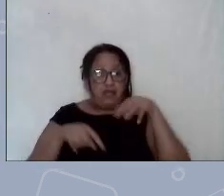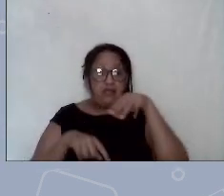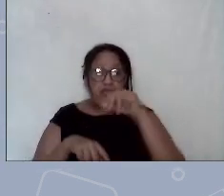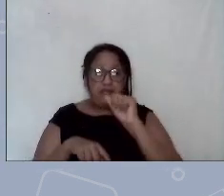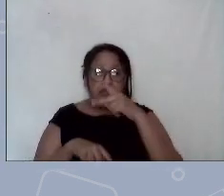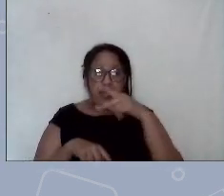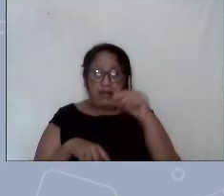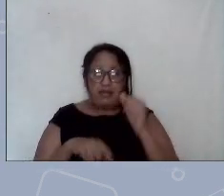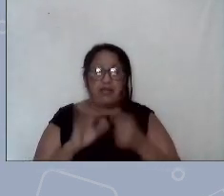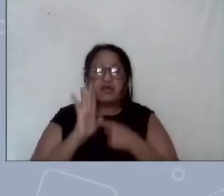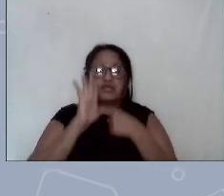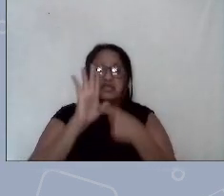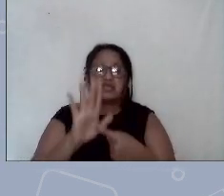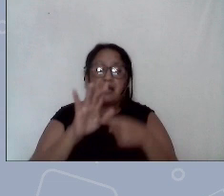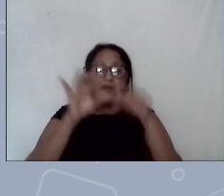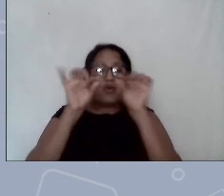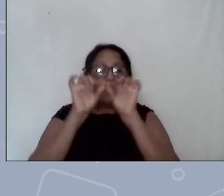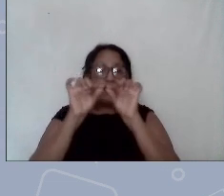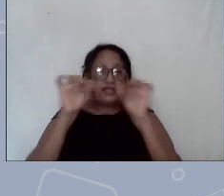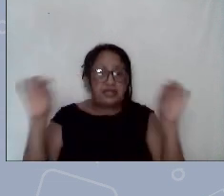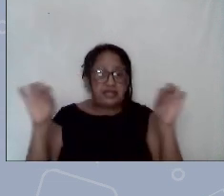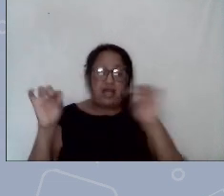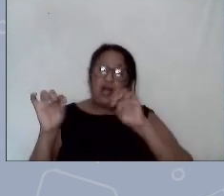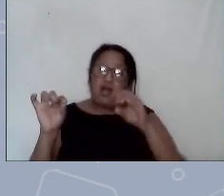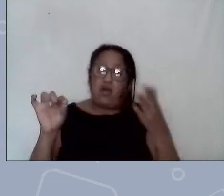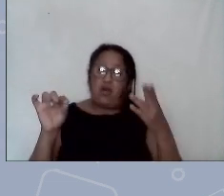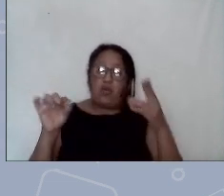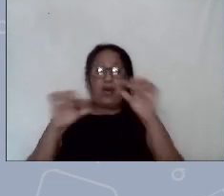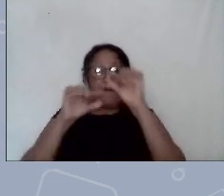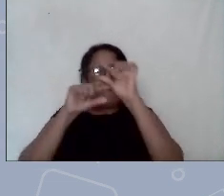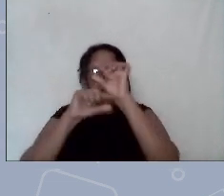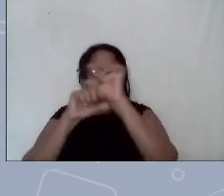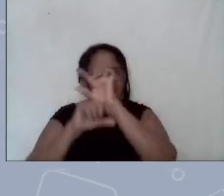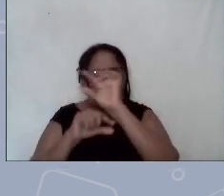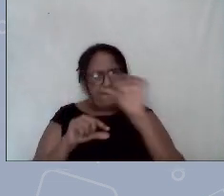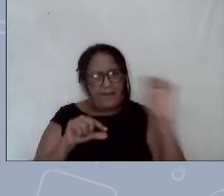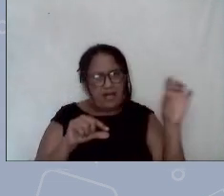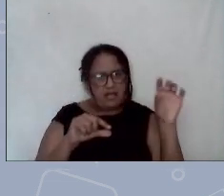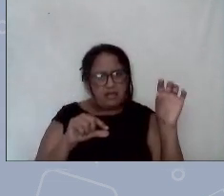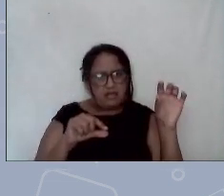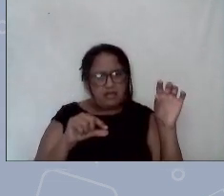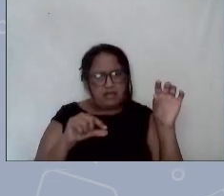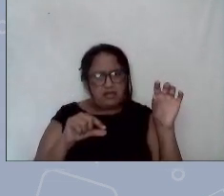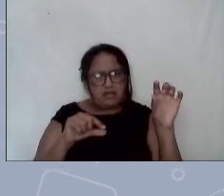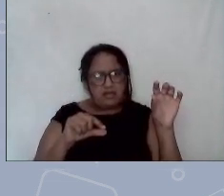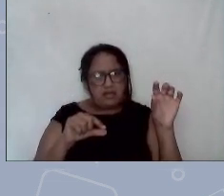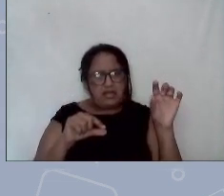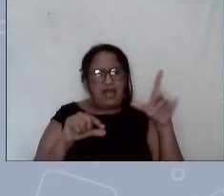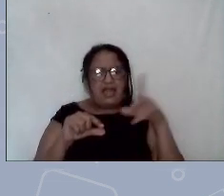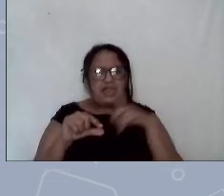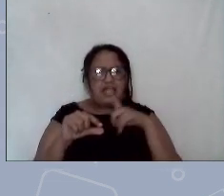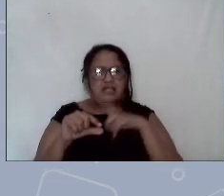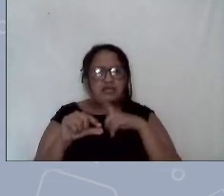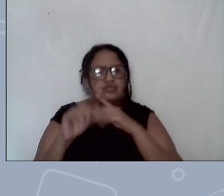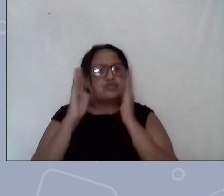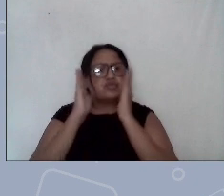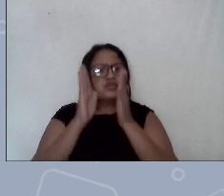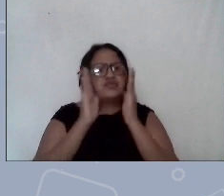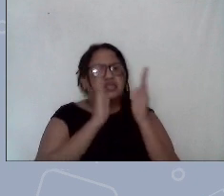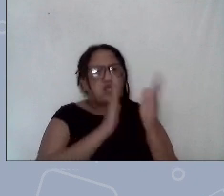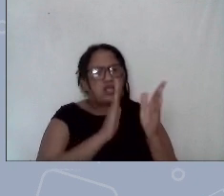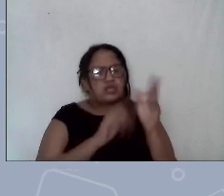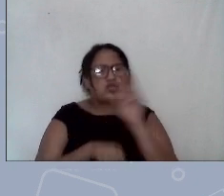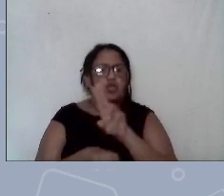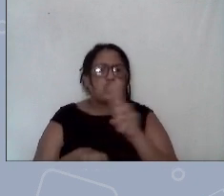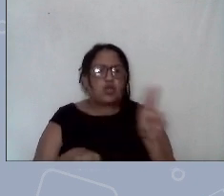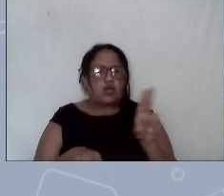representado por uma linha ou uma barra graduada contendo subdivisões denominadas